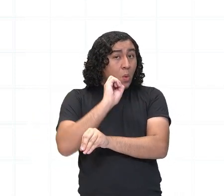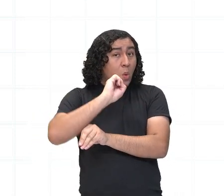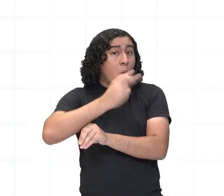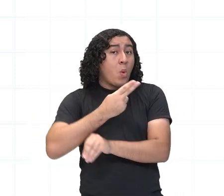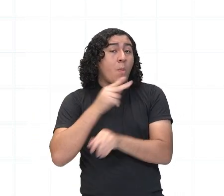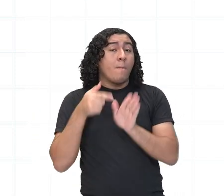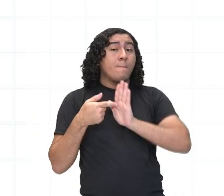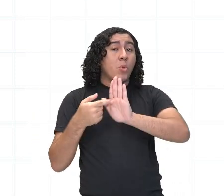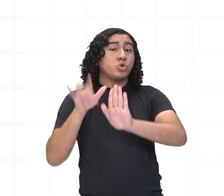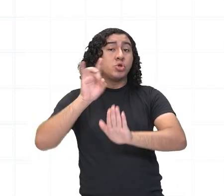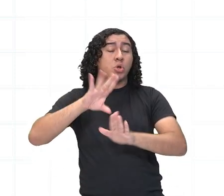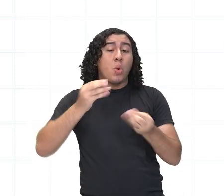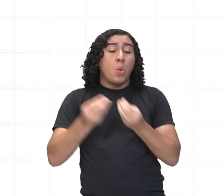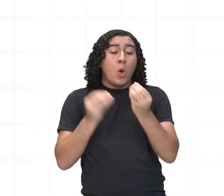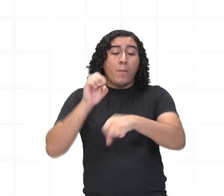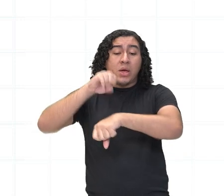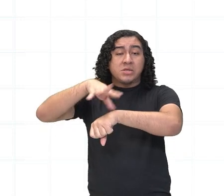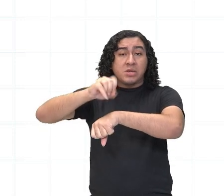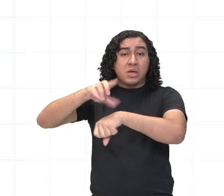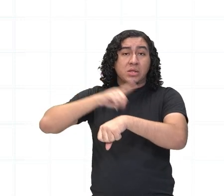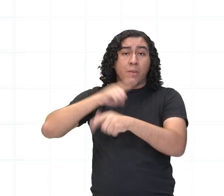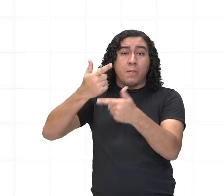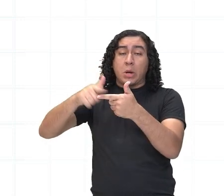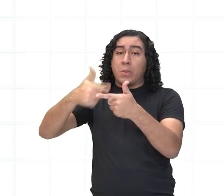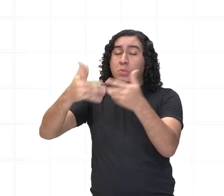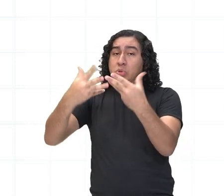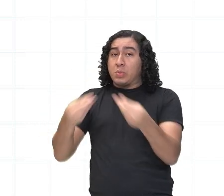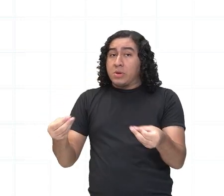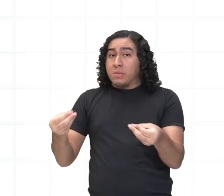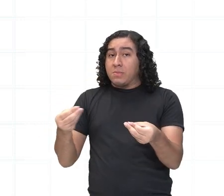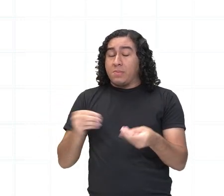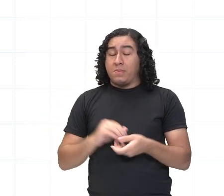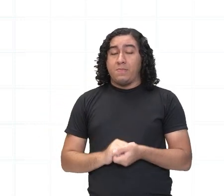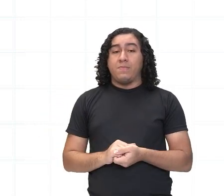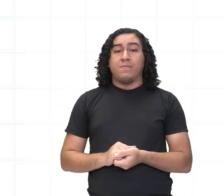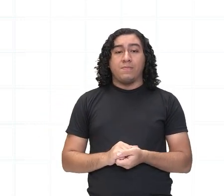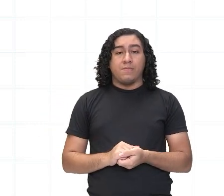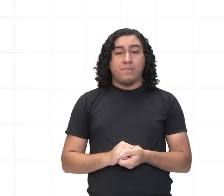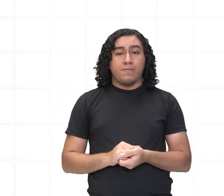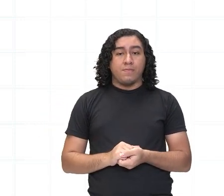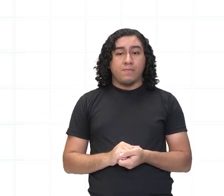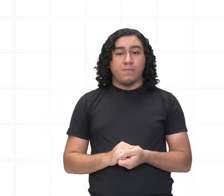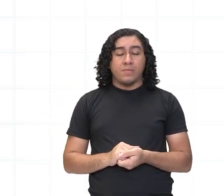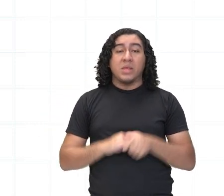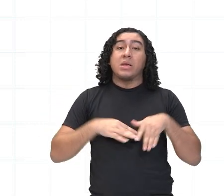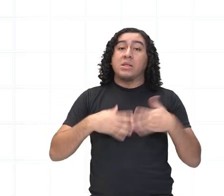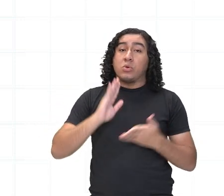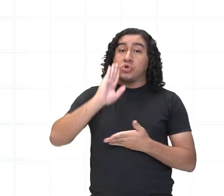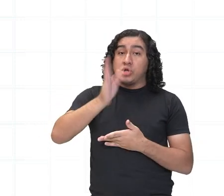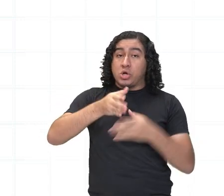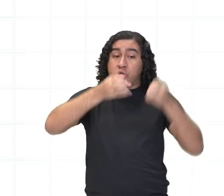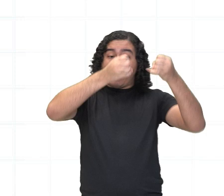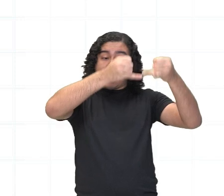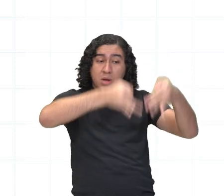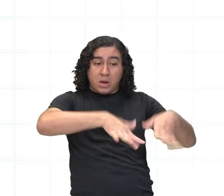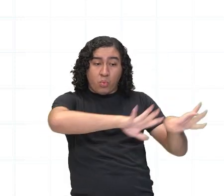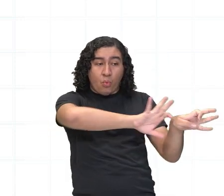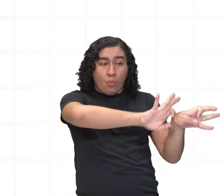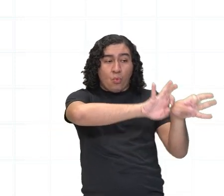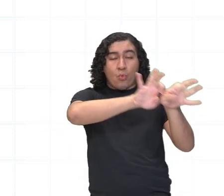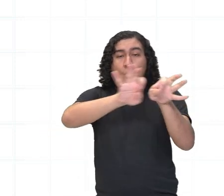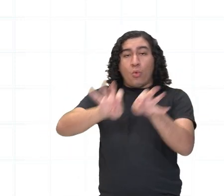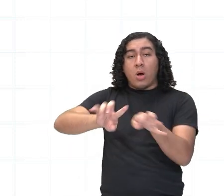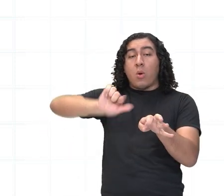irei apresentar sugestões para o meu problema, né? E aí, para além desses elementos que eu citei aqui para vocês,